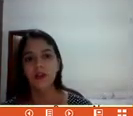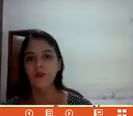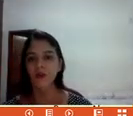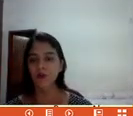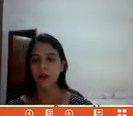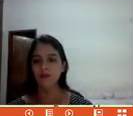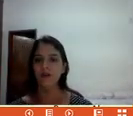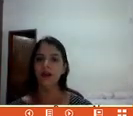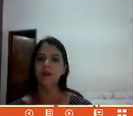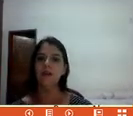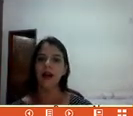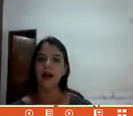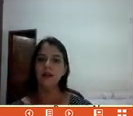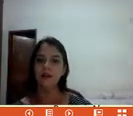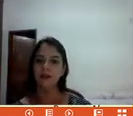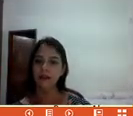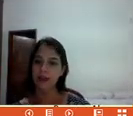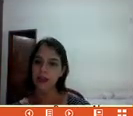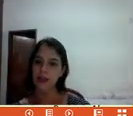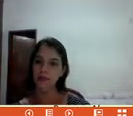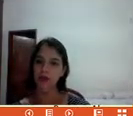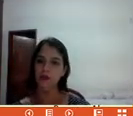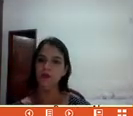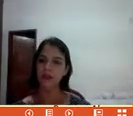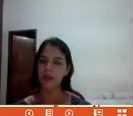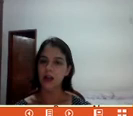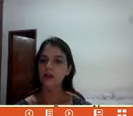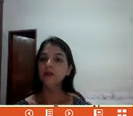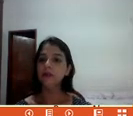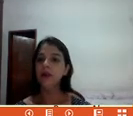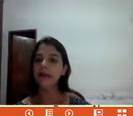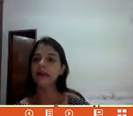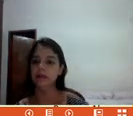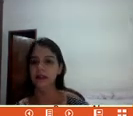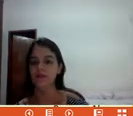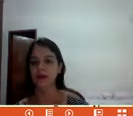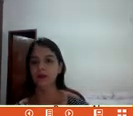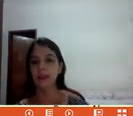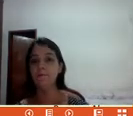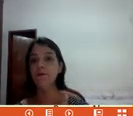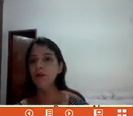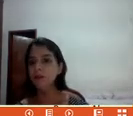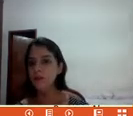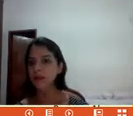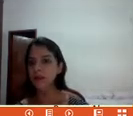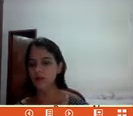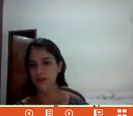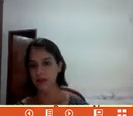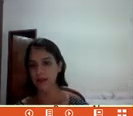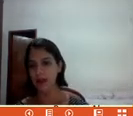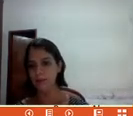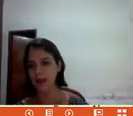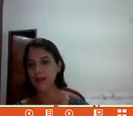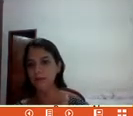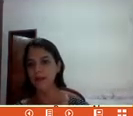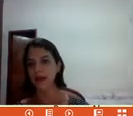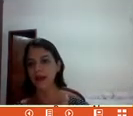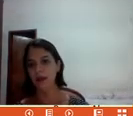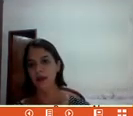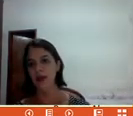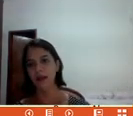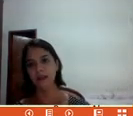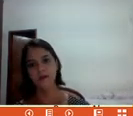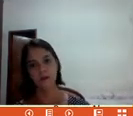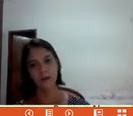cima. Tudo isso entra na CM, ou seja, na configuração das mãos, que é muito importante você saber